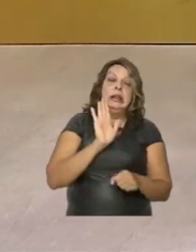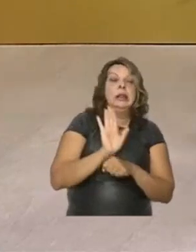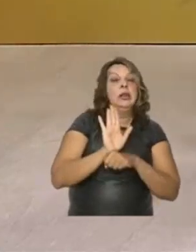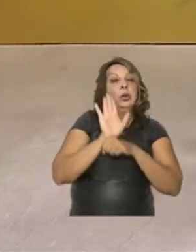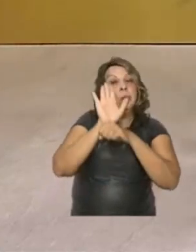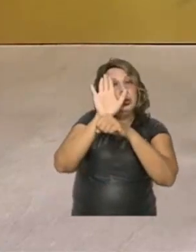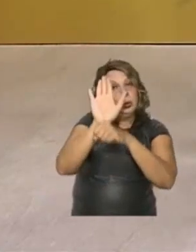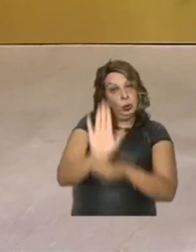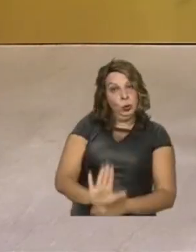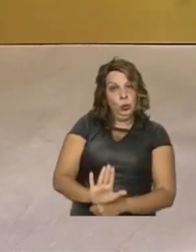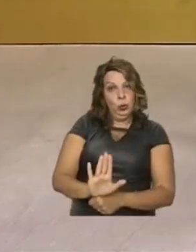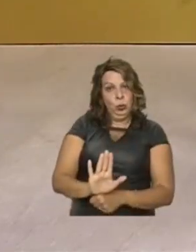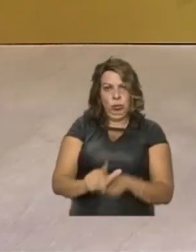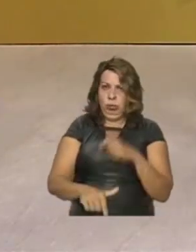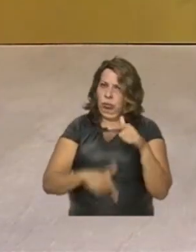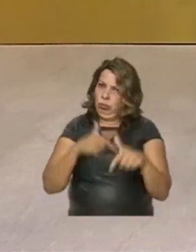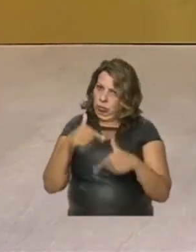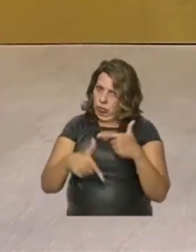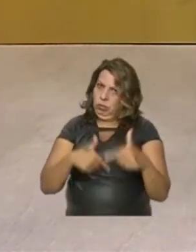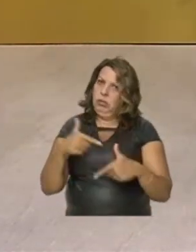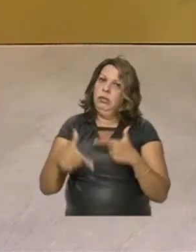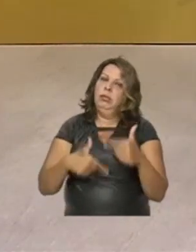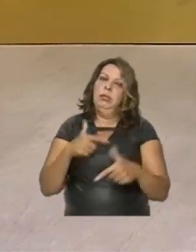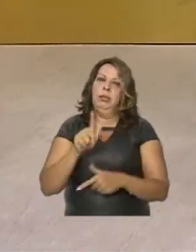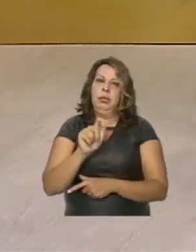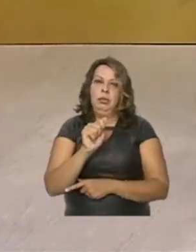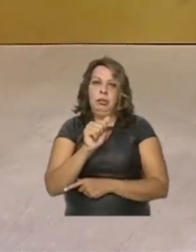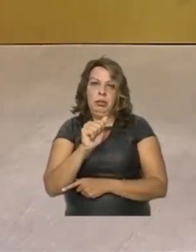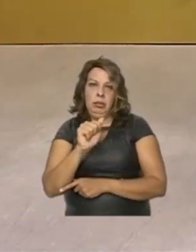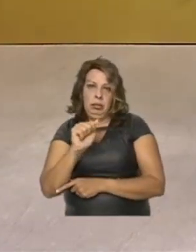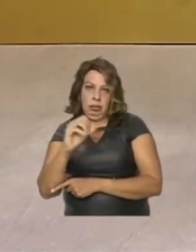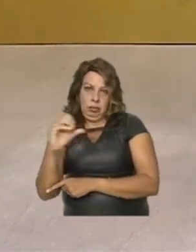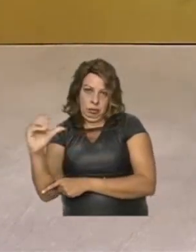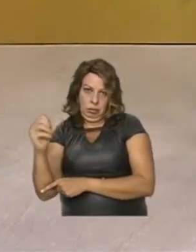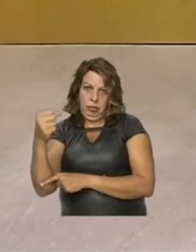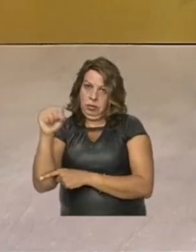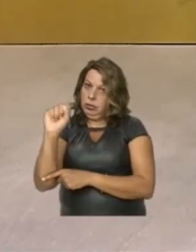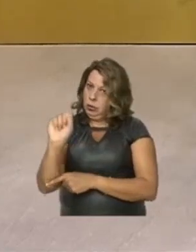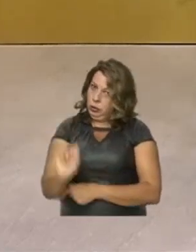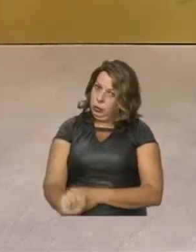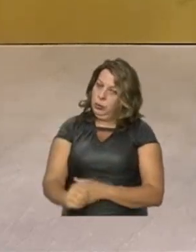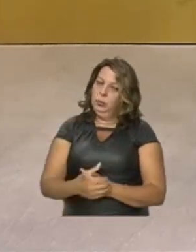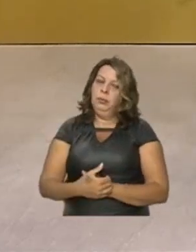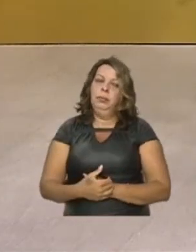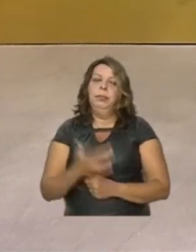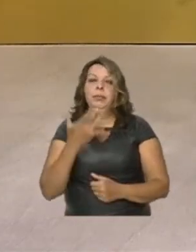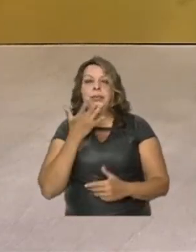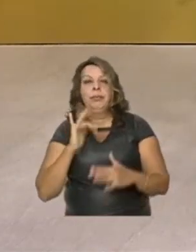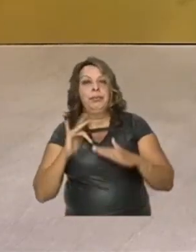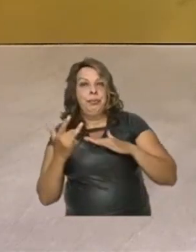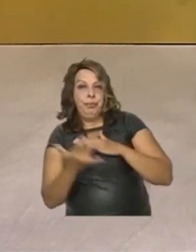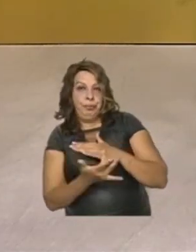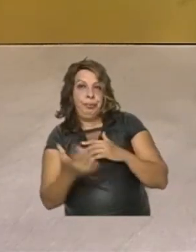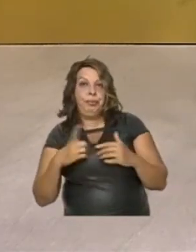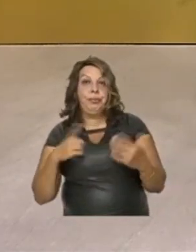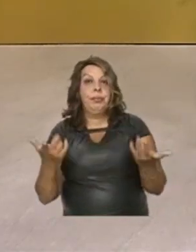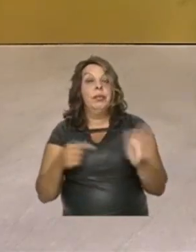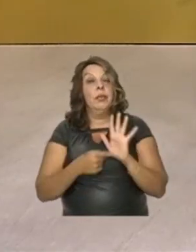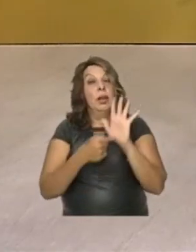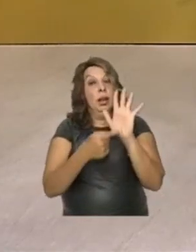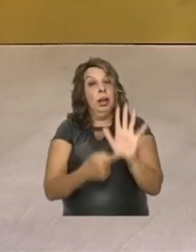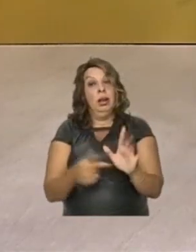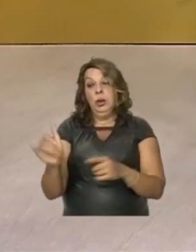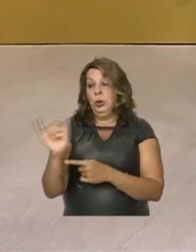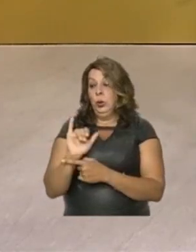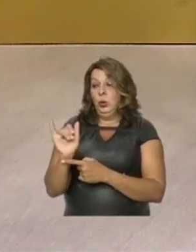contribua aí com as ações do GAC Sergipe, né? E atenção, a gente estava aqui falando de redes sociais, de transmissão, mas a nossa transmissão do